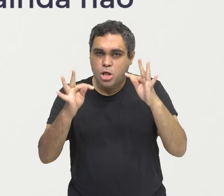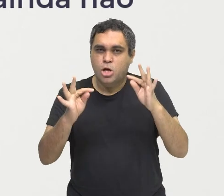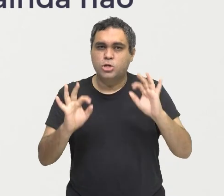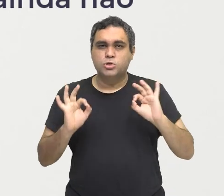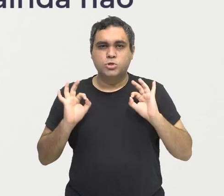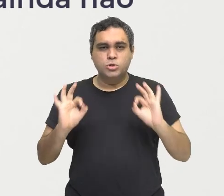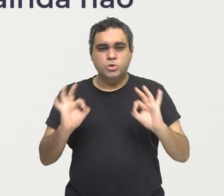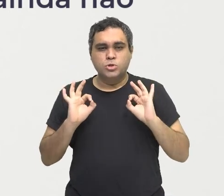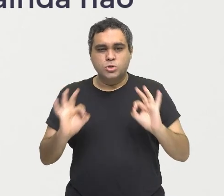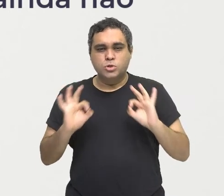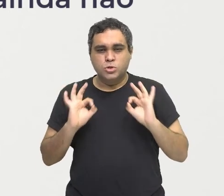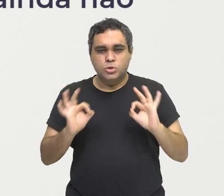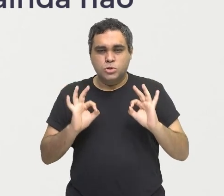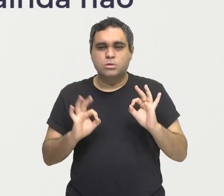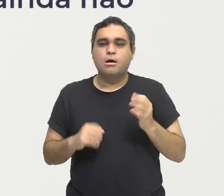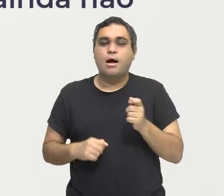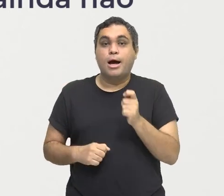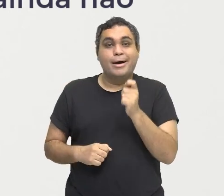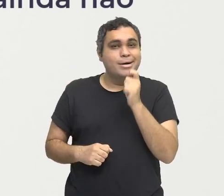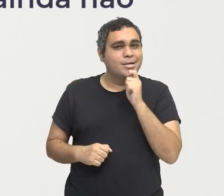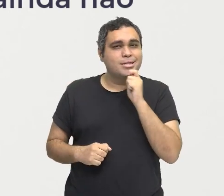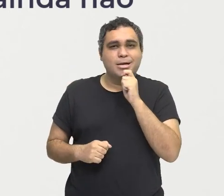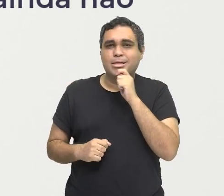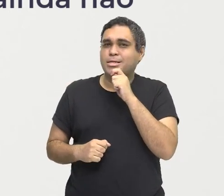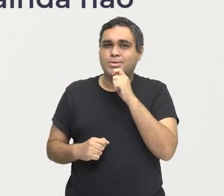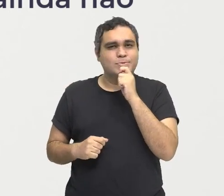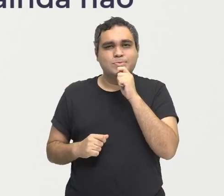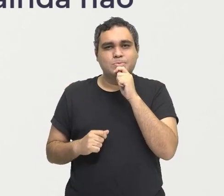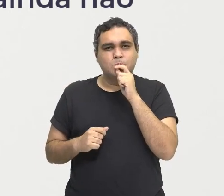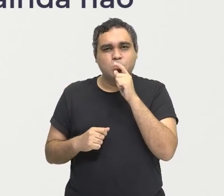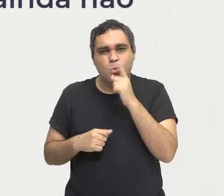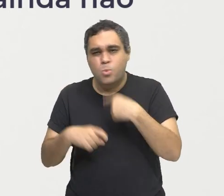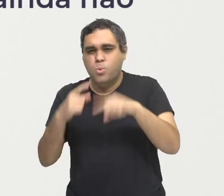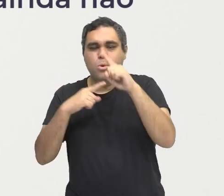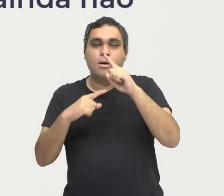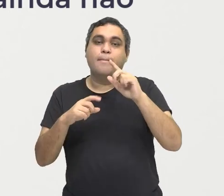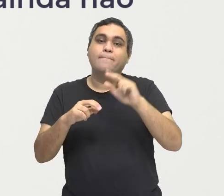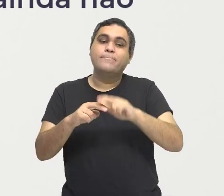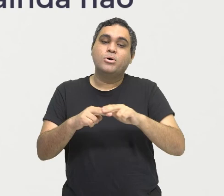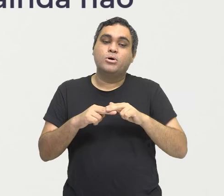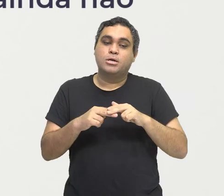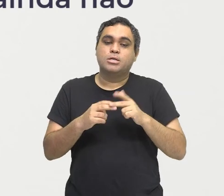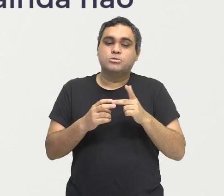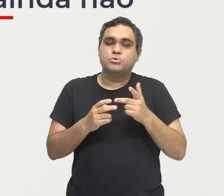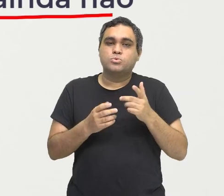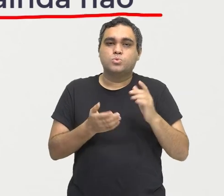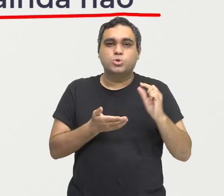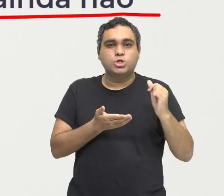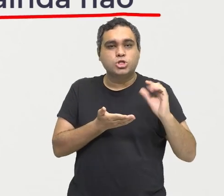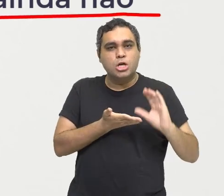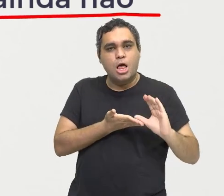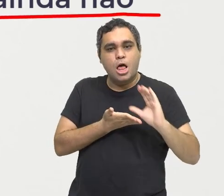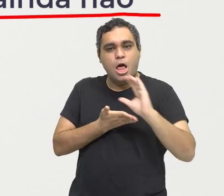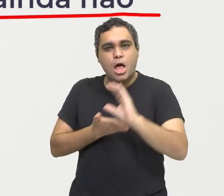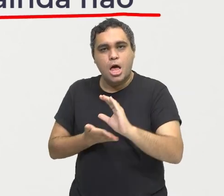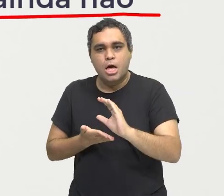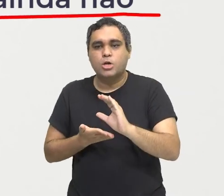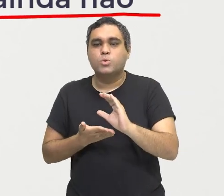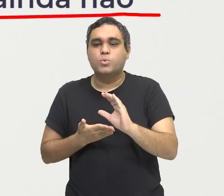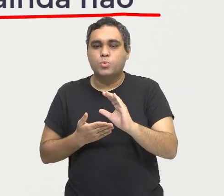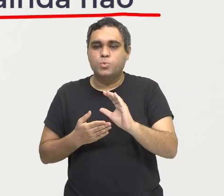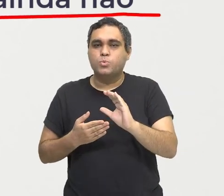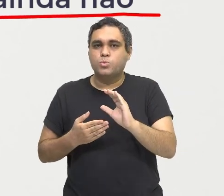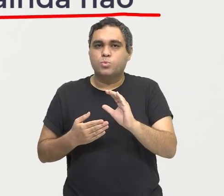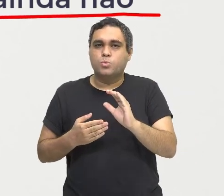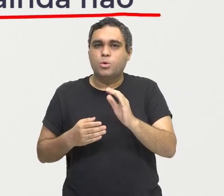ainda não é elevado, pois os investimentos em biocombustíveis ainda não são prioridades. Aqui sim, são prioridades